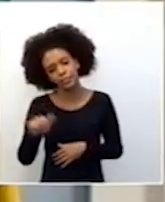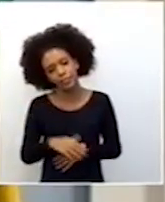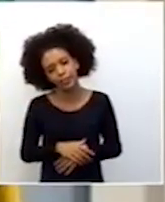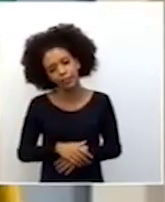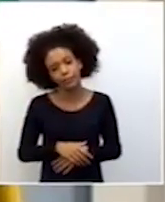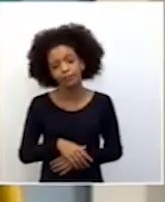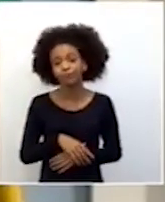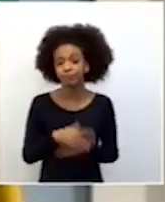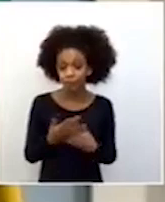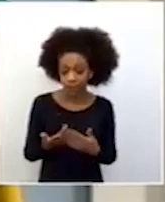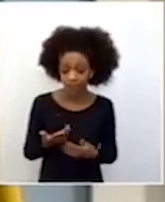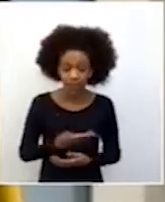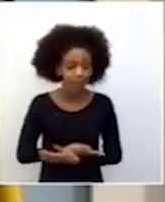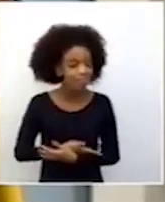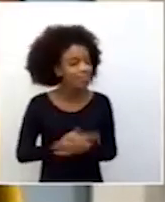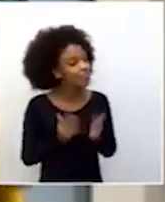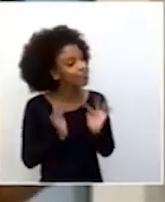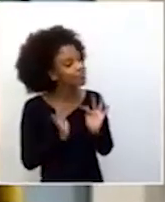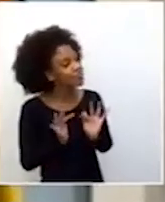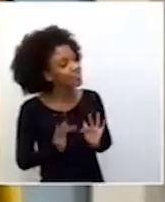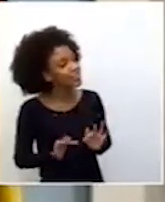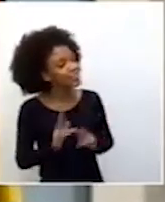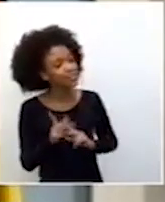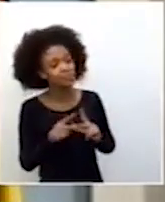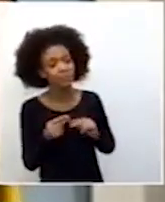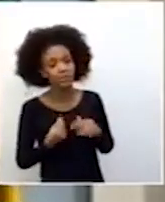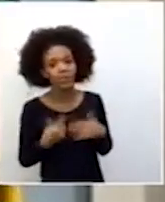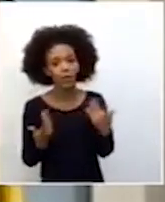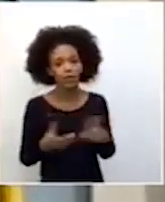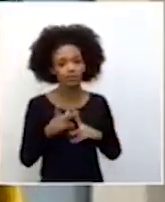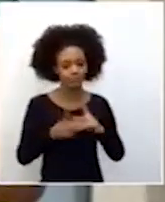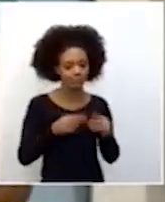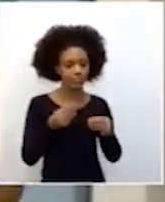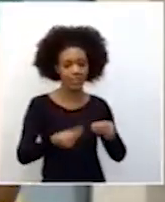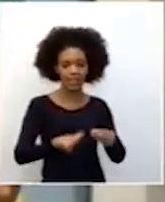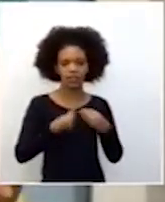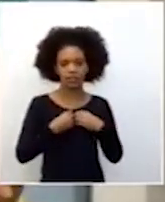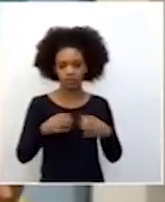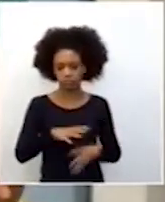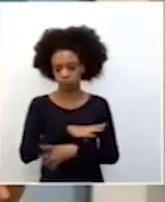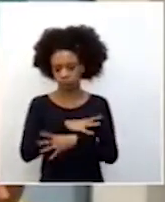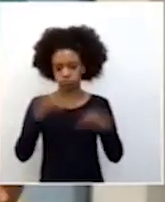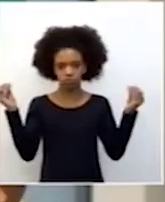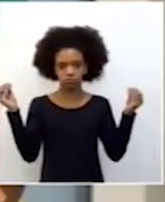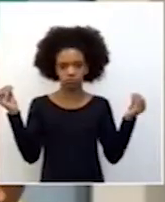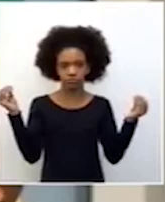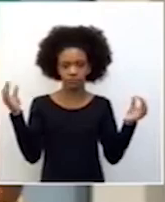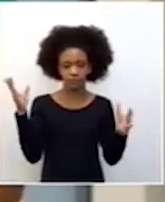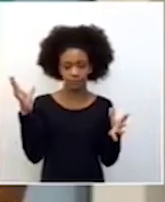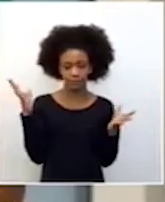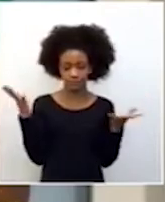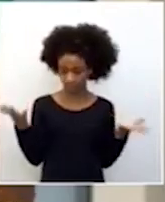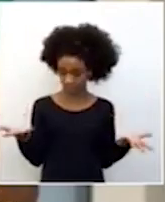a criança é tão feliz para receber o mundo e quando ela o recebe, esse mundo está uma bomba. Está uma bomba.